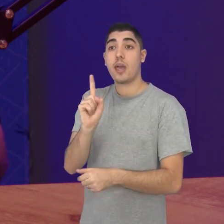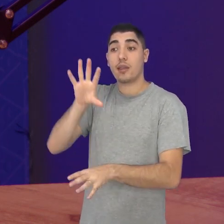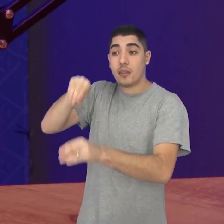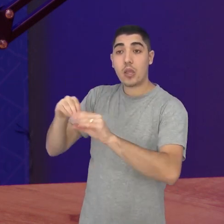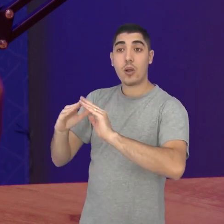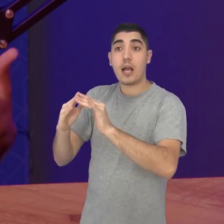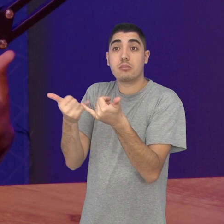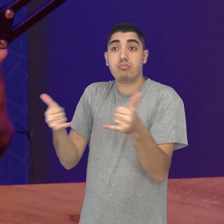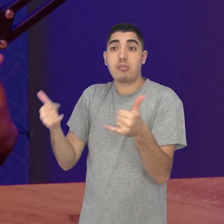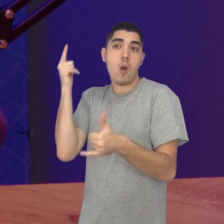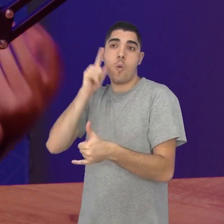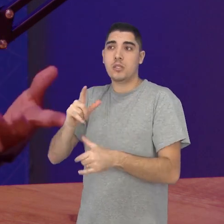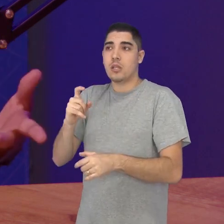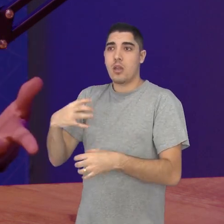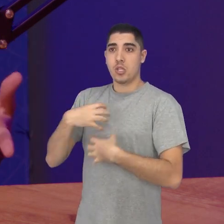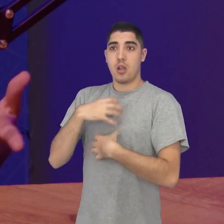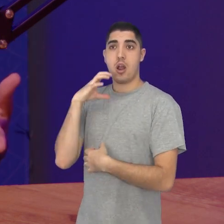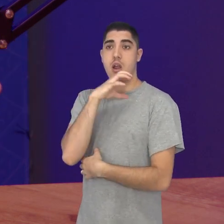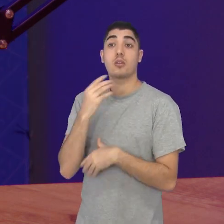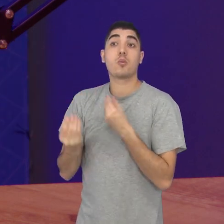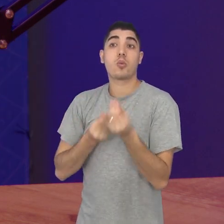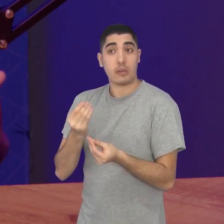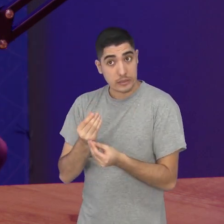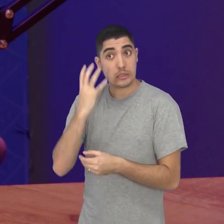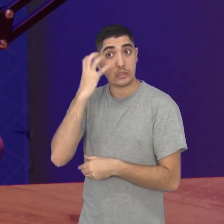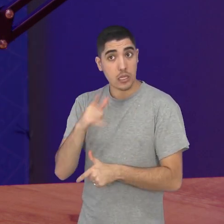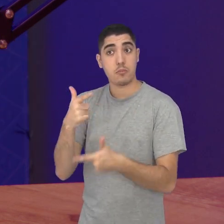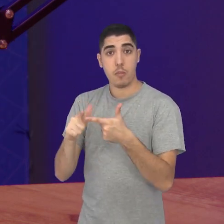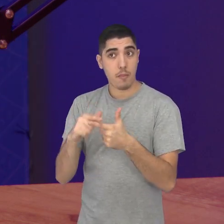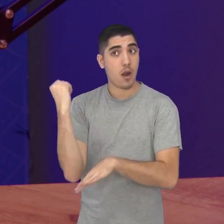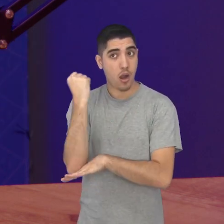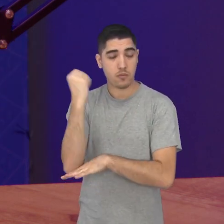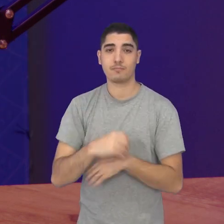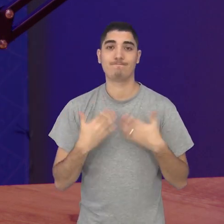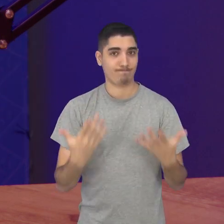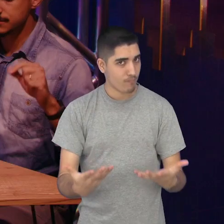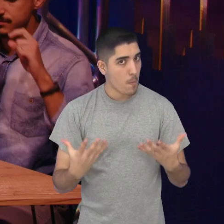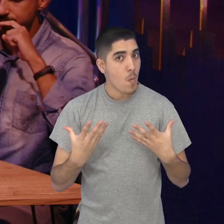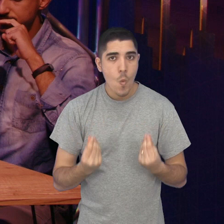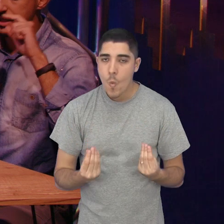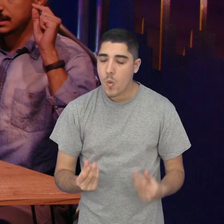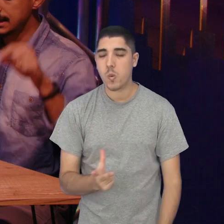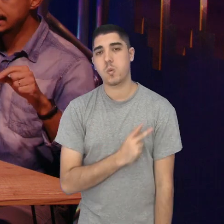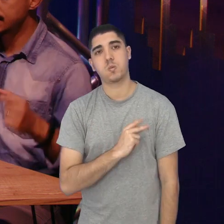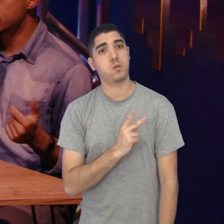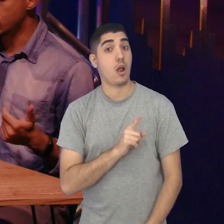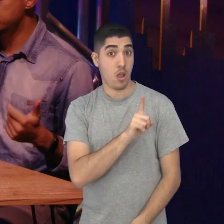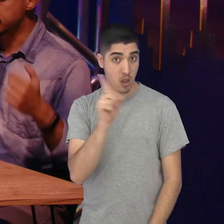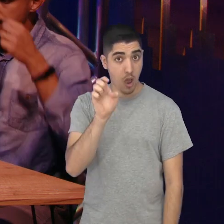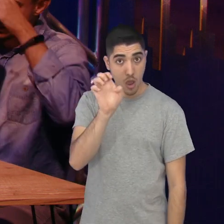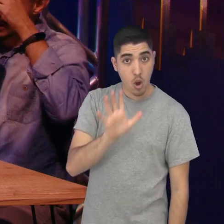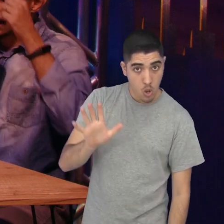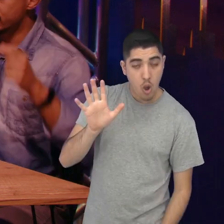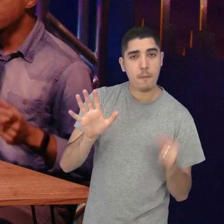ter energia em casa para se aquecer. Então, isso é muito sério. Pra caramba. E assim, lá na